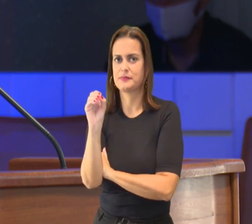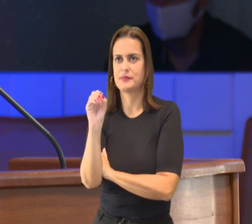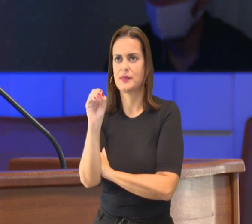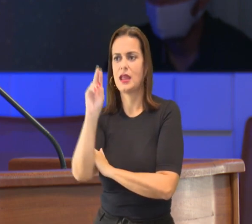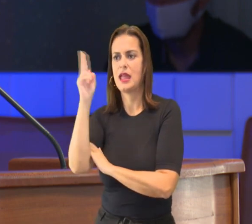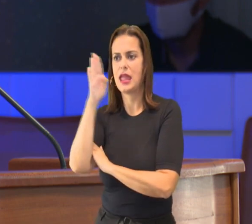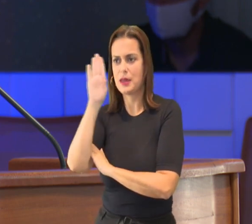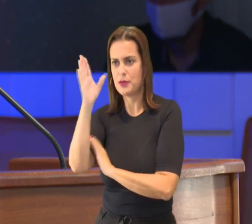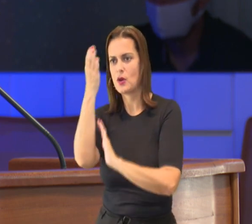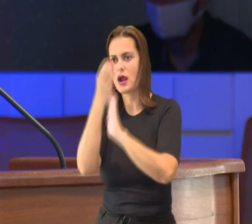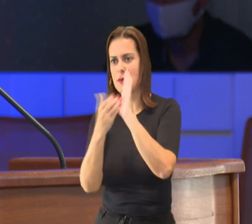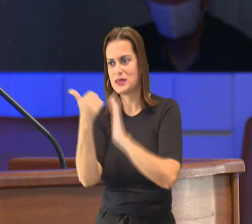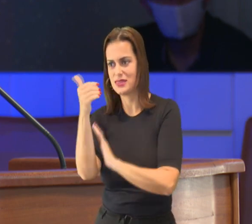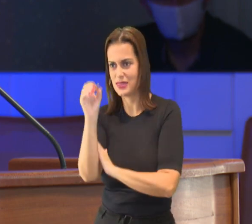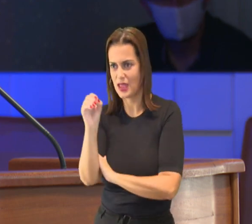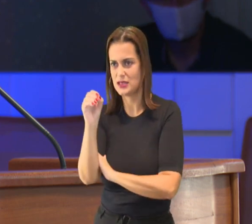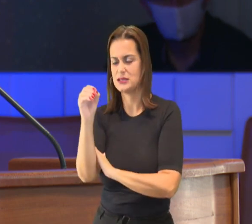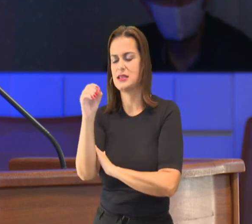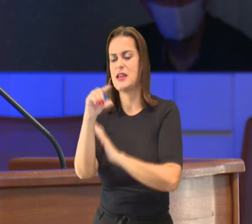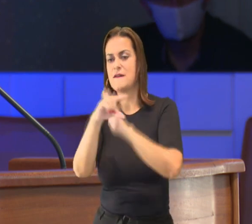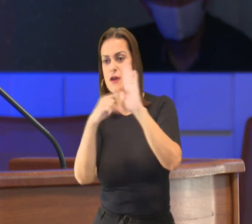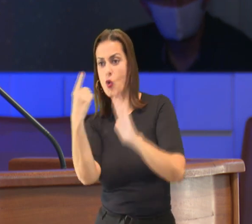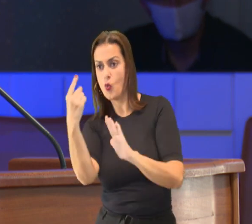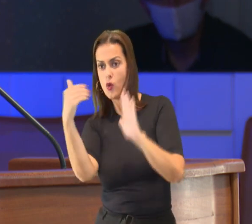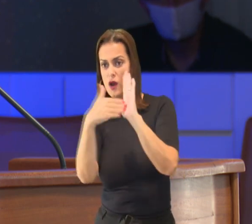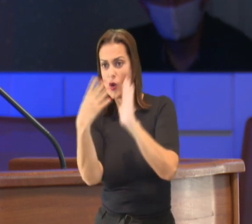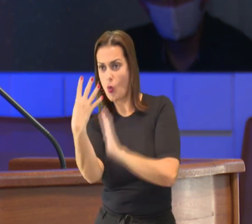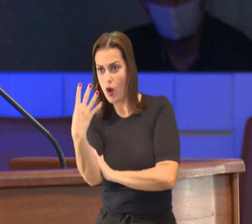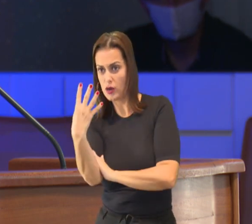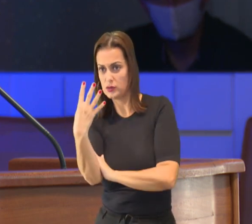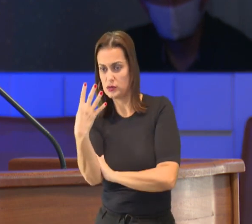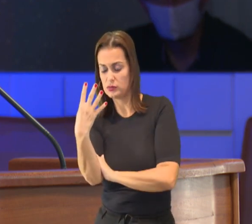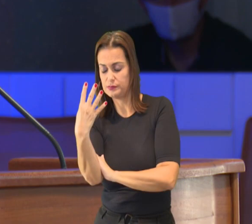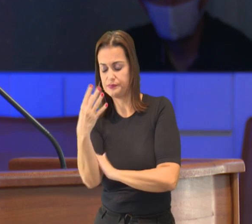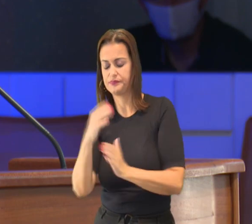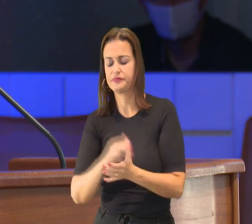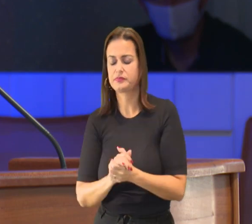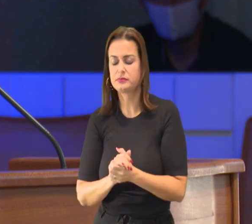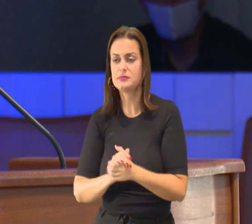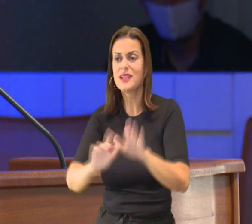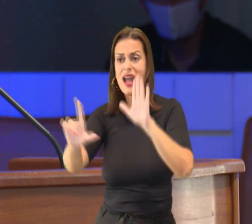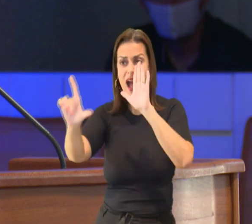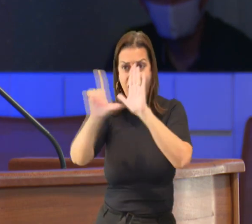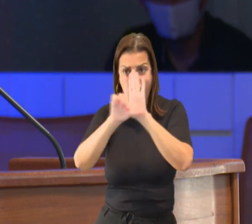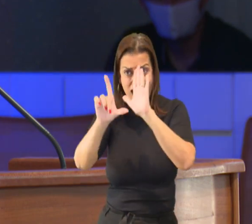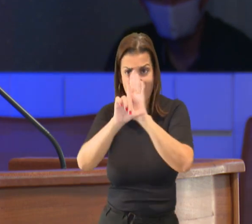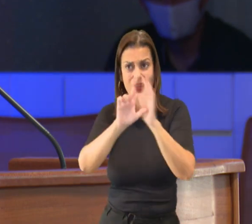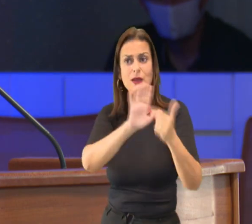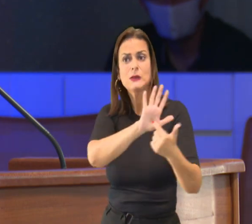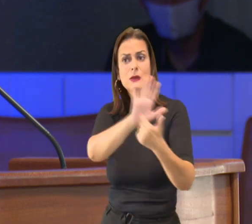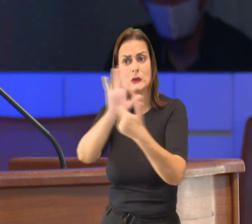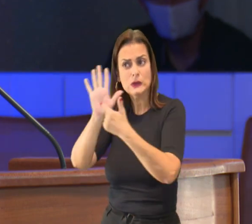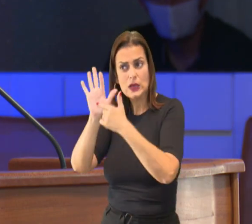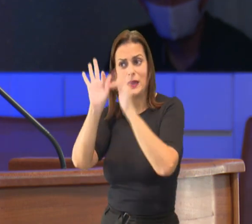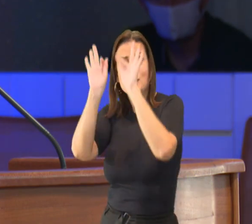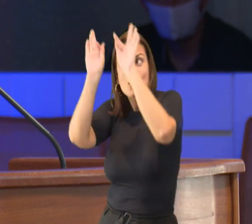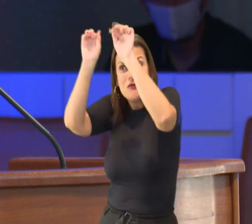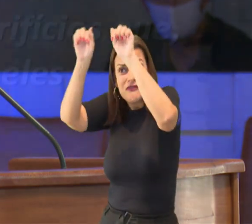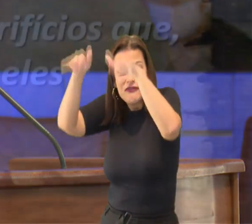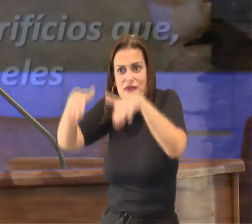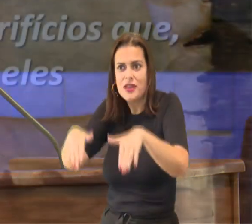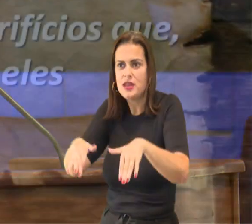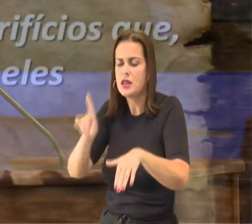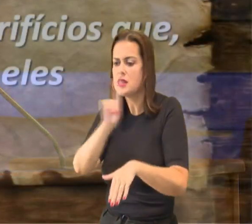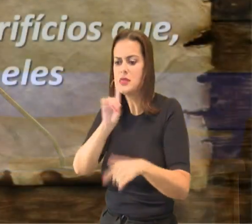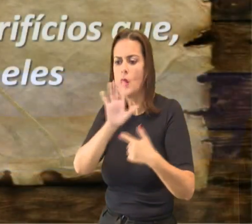Hebreus capítulo 10, os versos de 1 a 4. Ora, visto que a lei tem sombra dos bens vindouros, não a